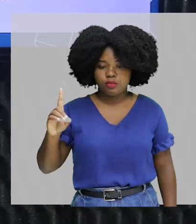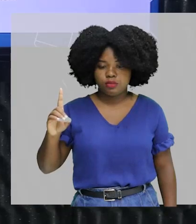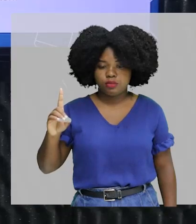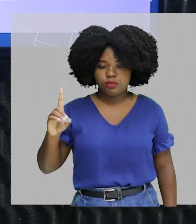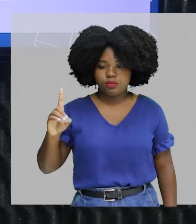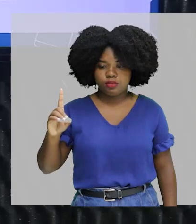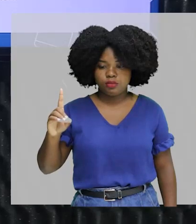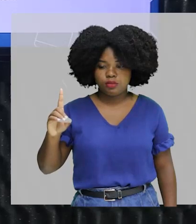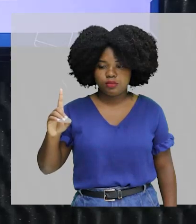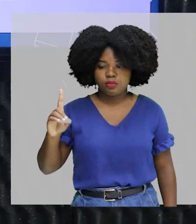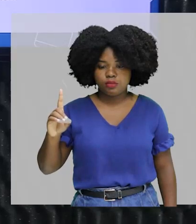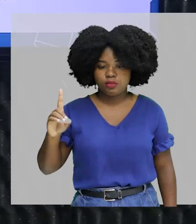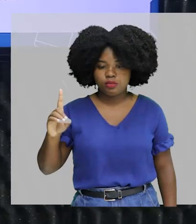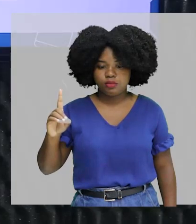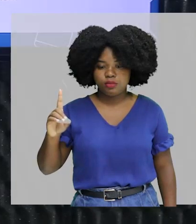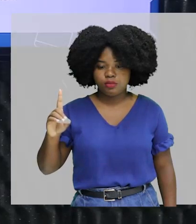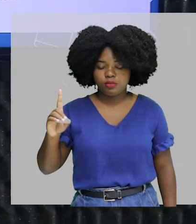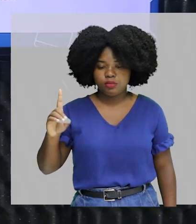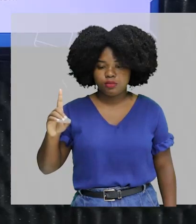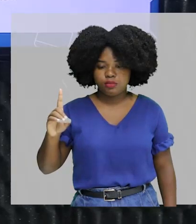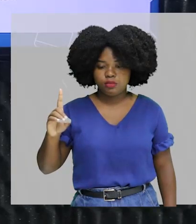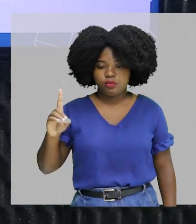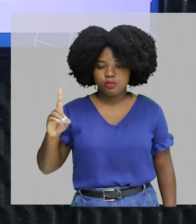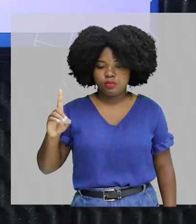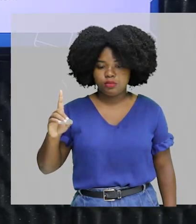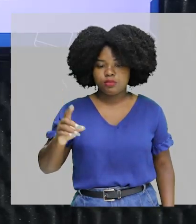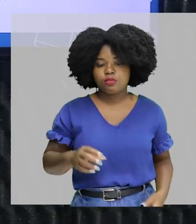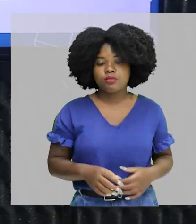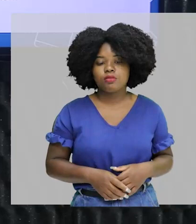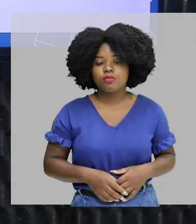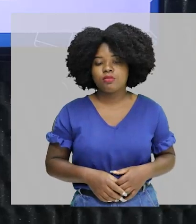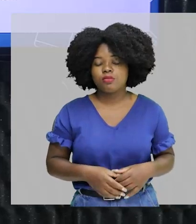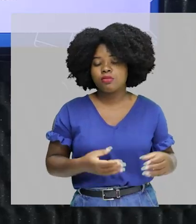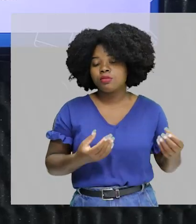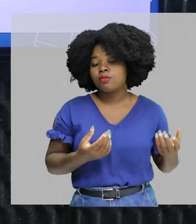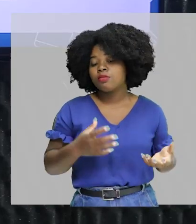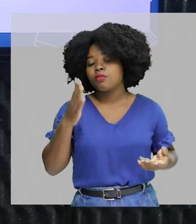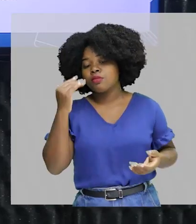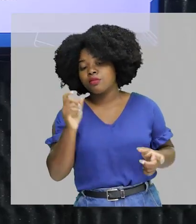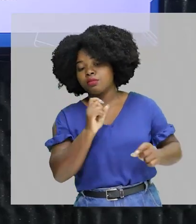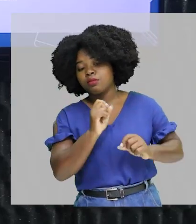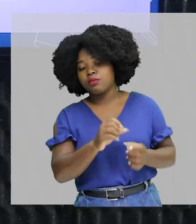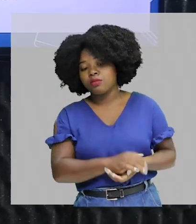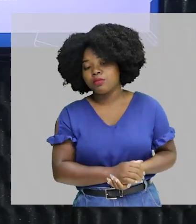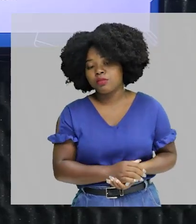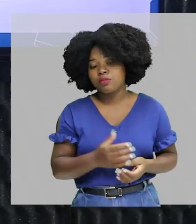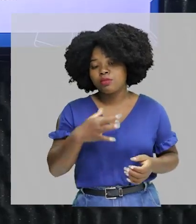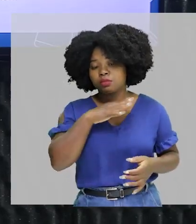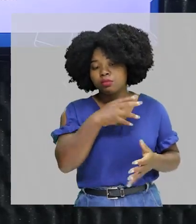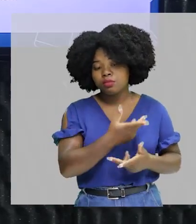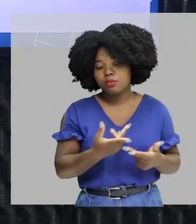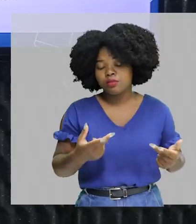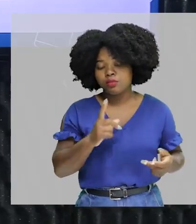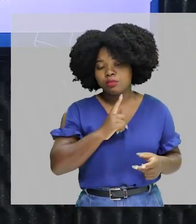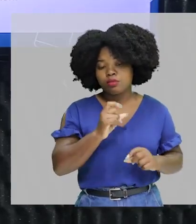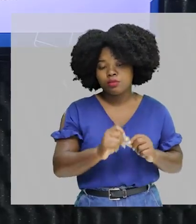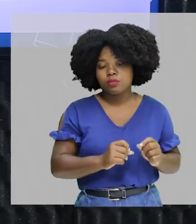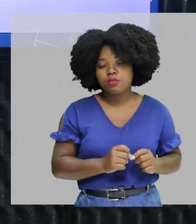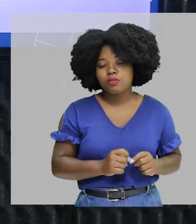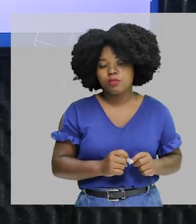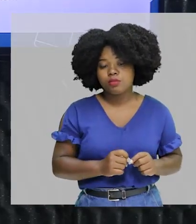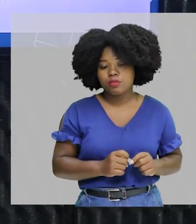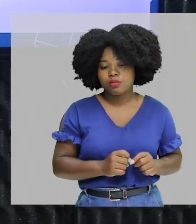desenvolvimento é direto. Olha, pessoal, como nós já sabemos, esses animais eles têm